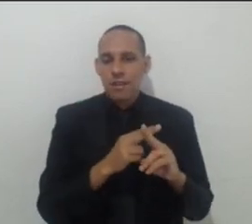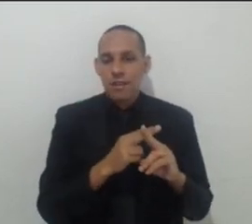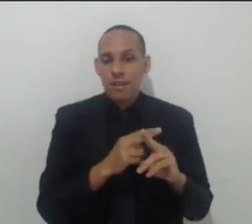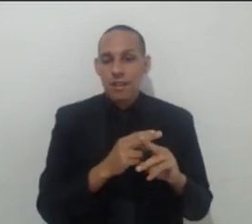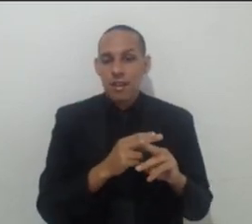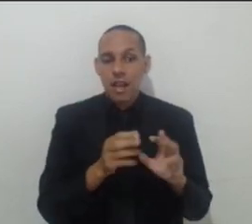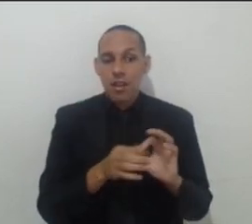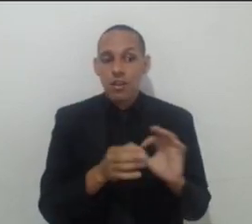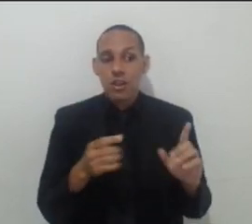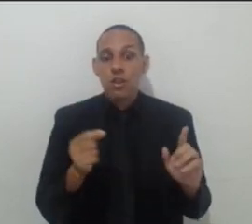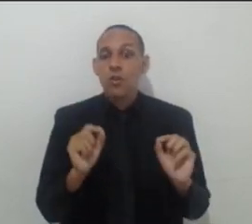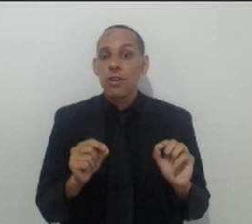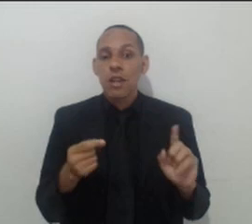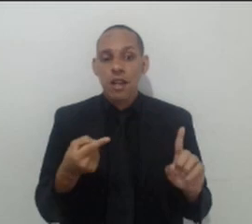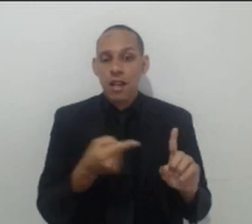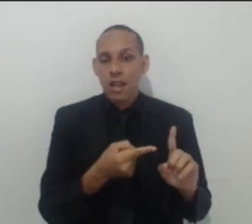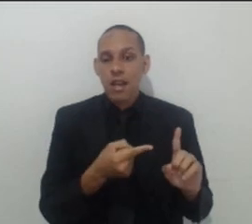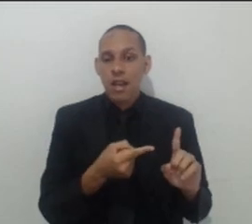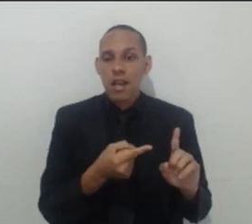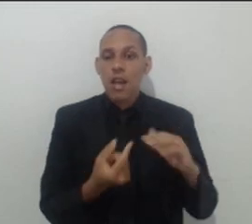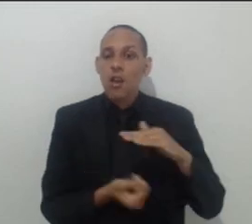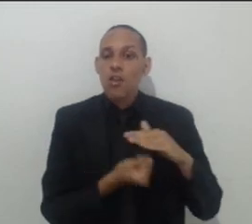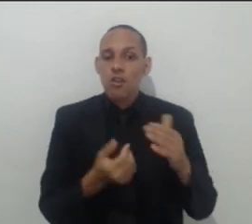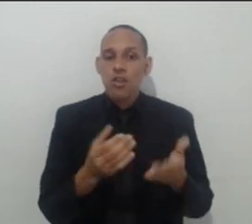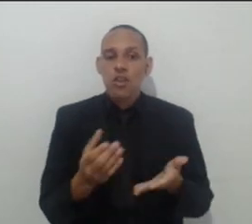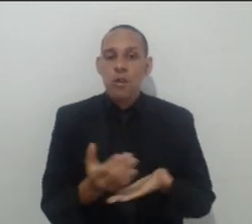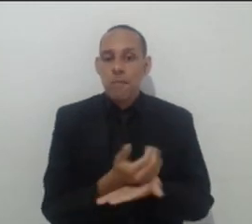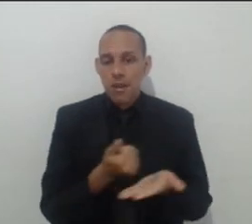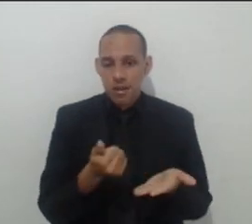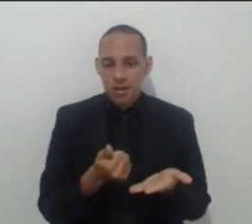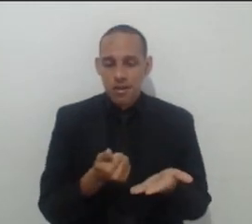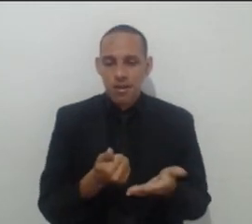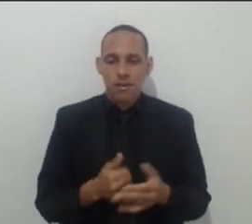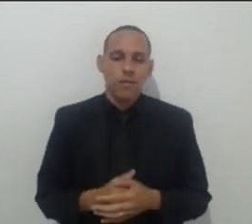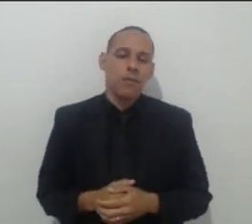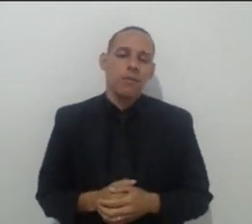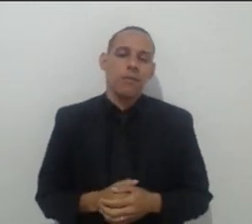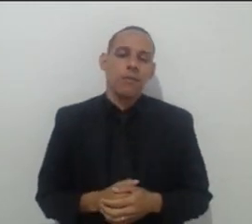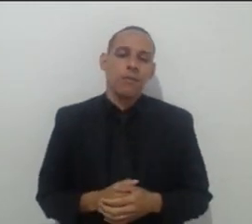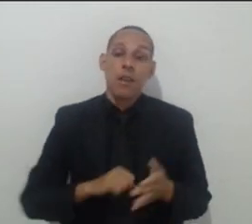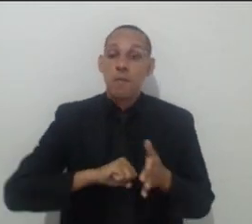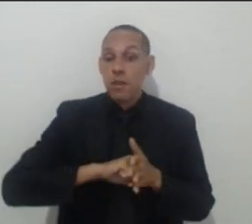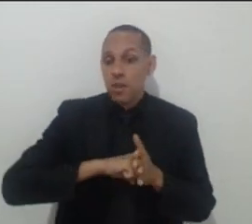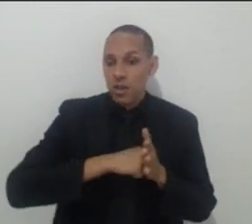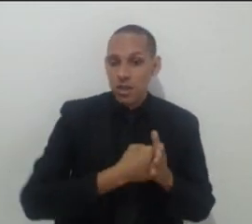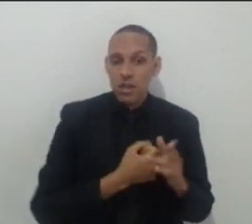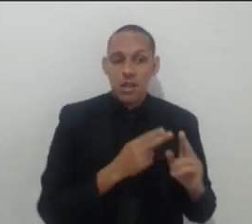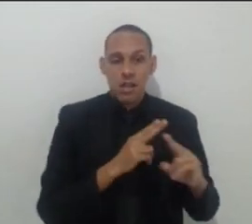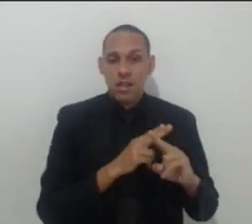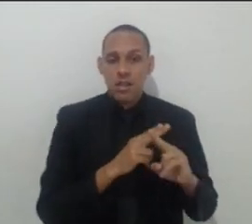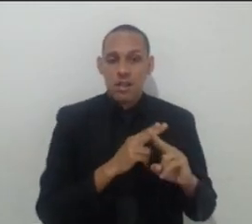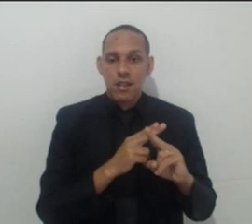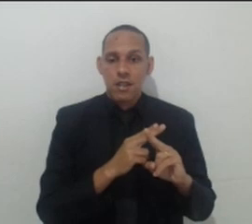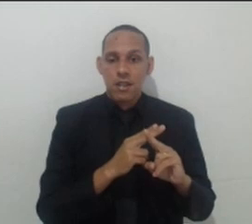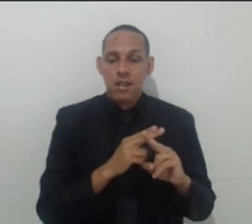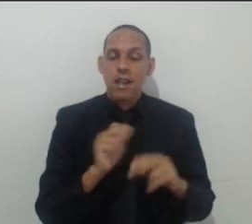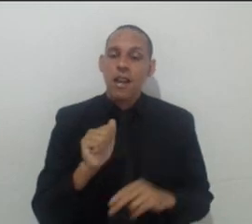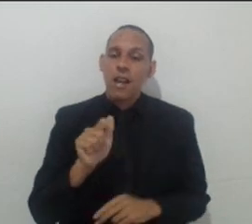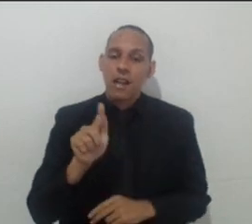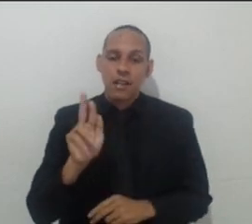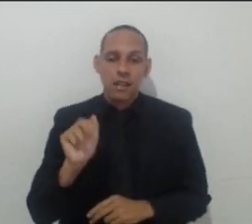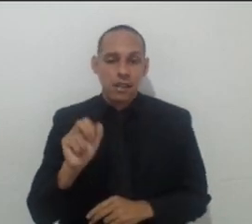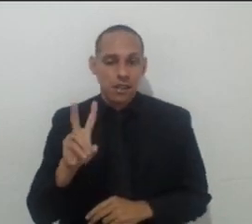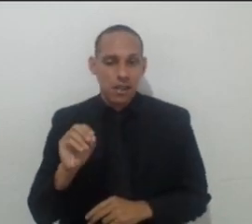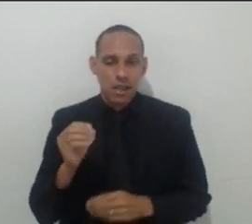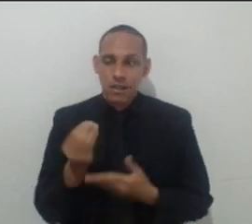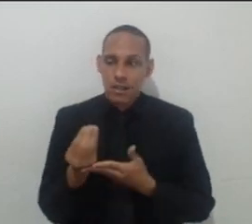se ressarcir desse fundo garantidor. Com o bloqueio, a Caixa, então, coloca um agravo de instrumento que recebeu o